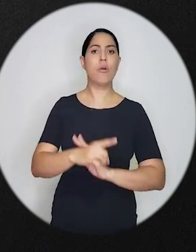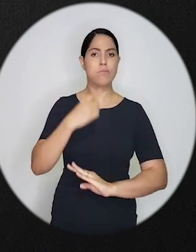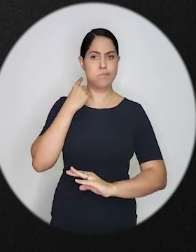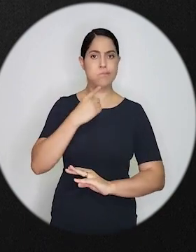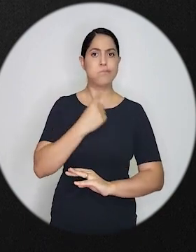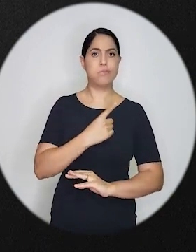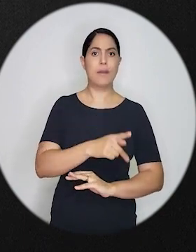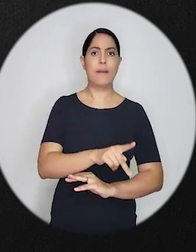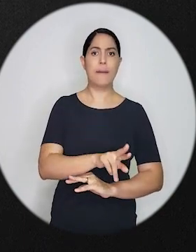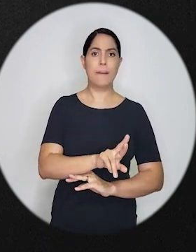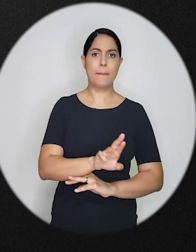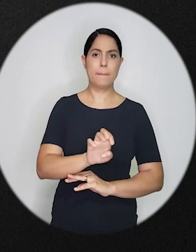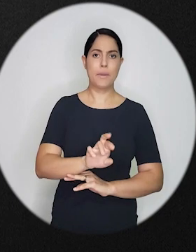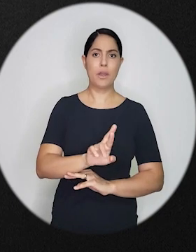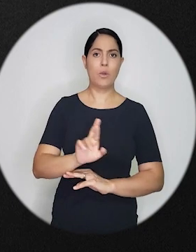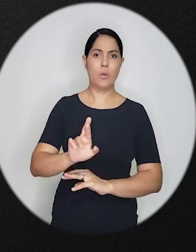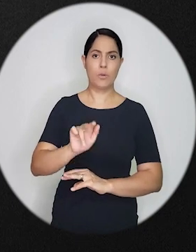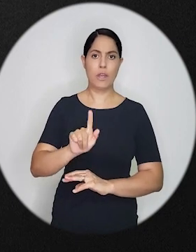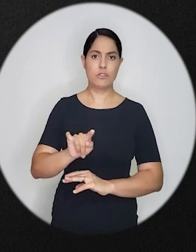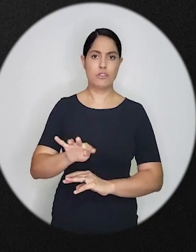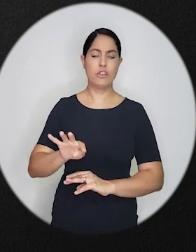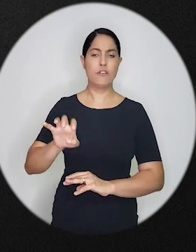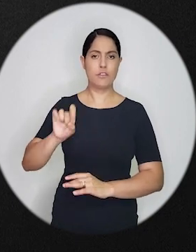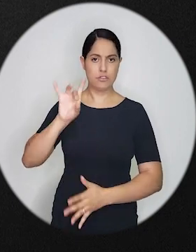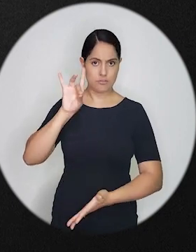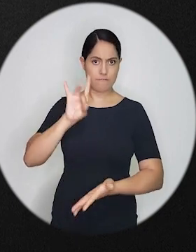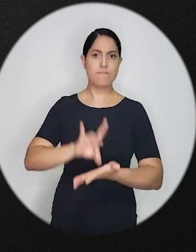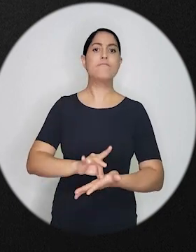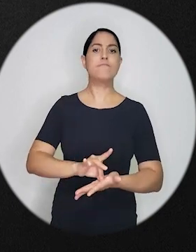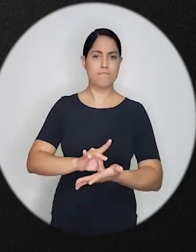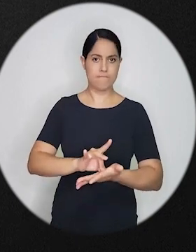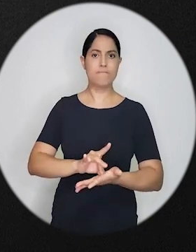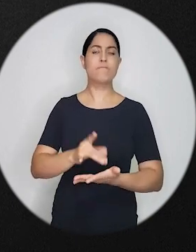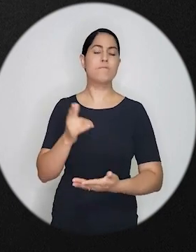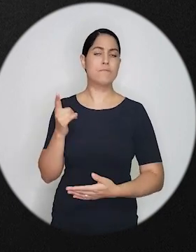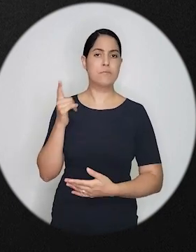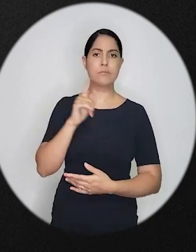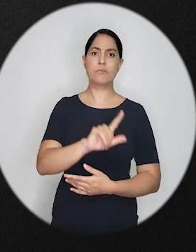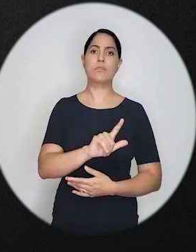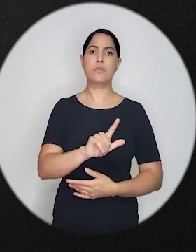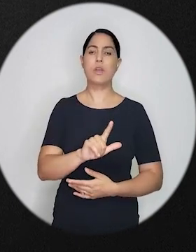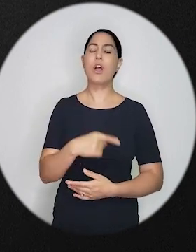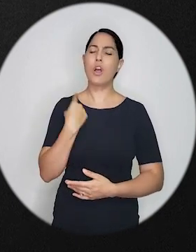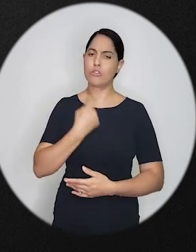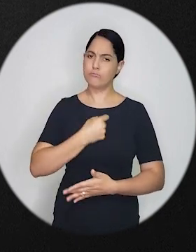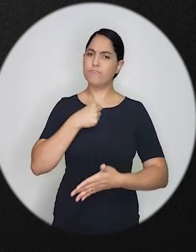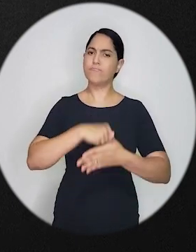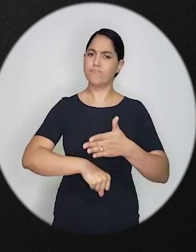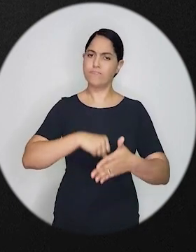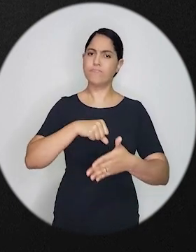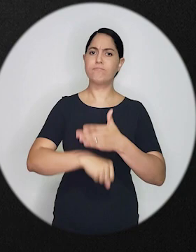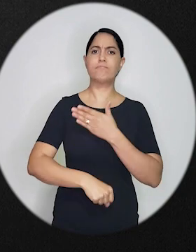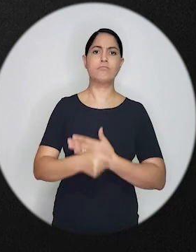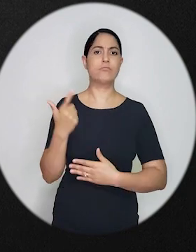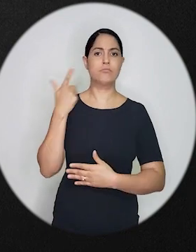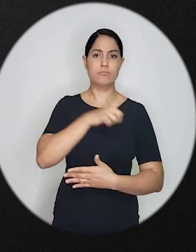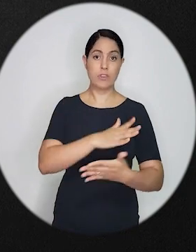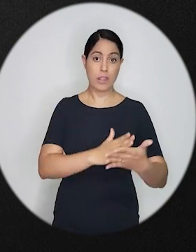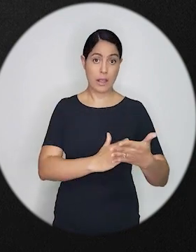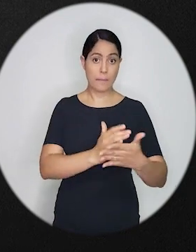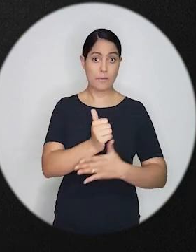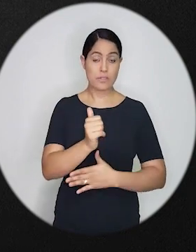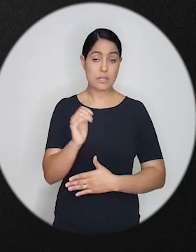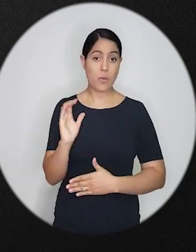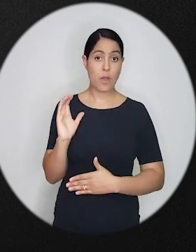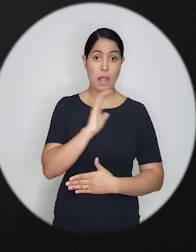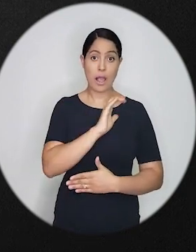garantia de prerrogativa da advocacia previdenciária uma realidade. Estamos dedicados